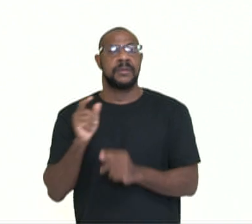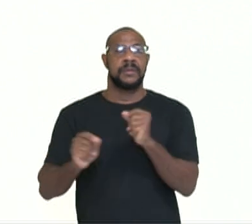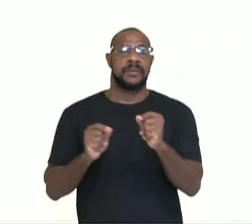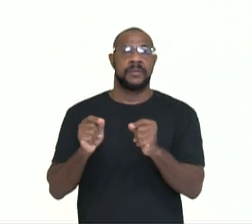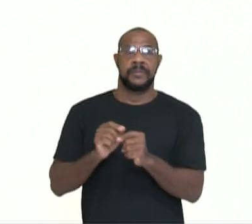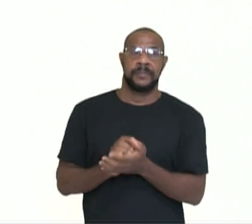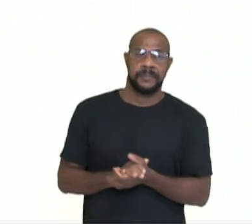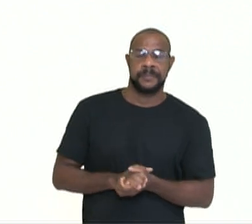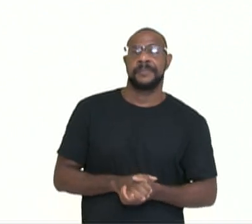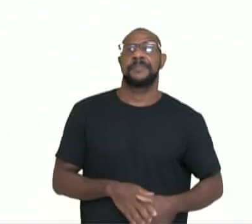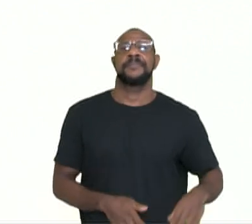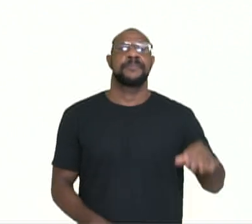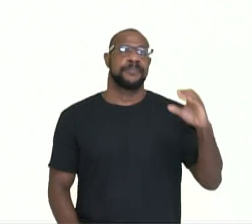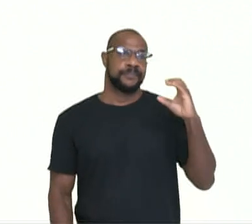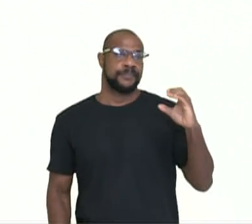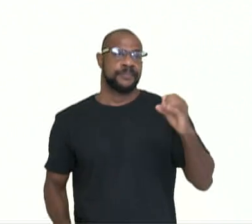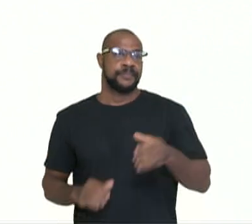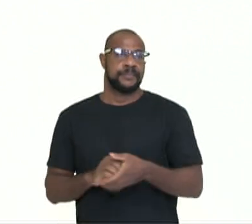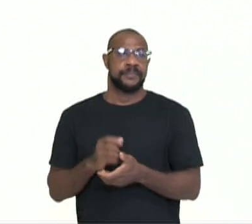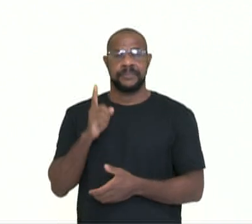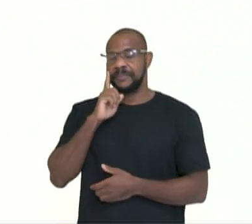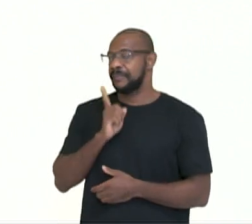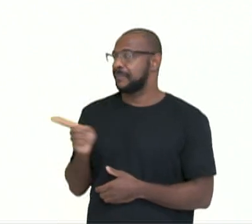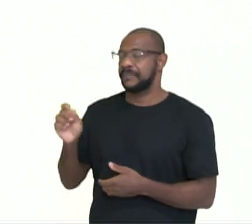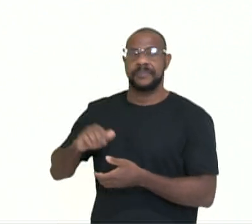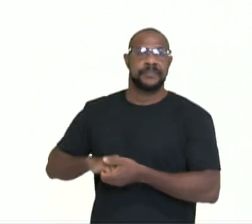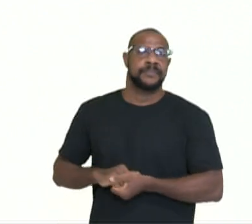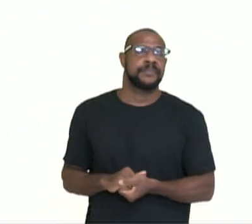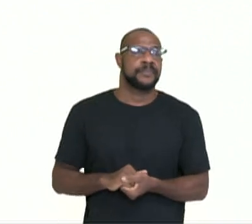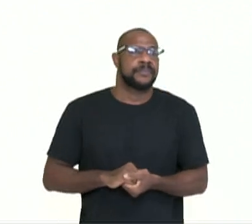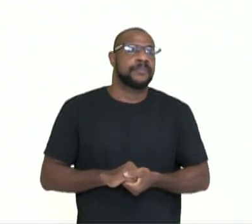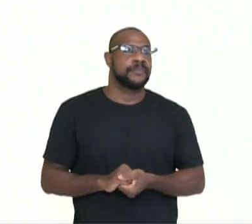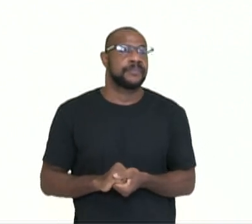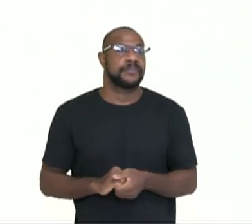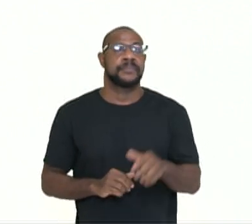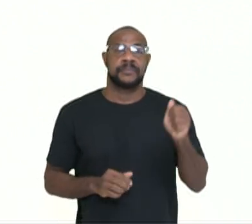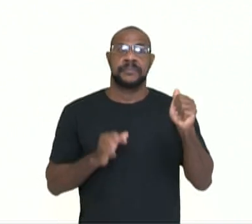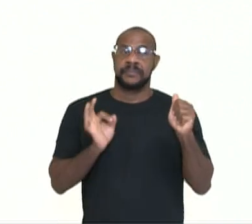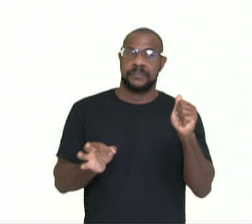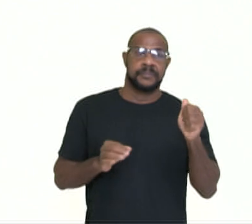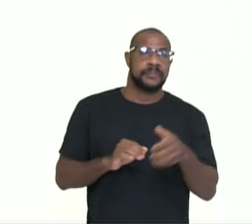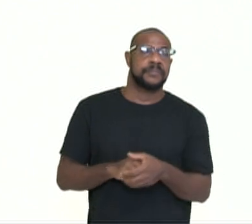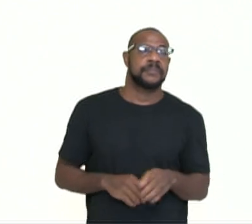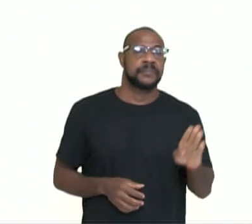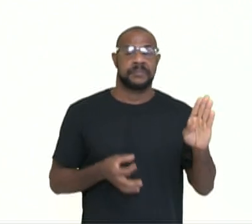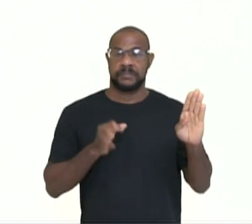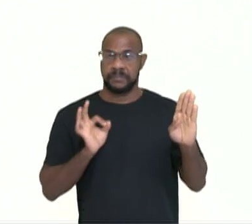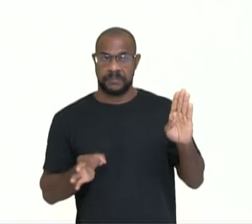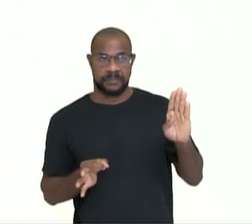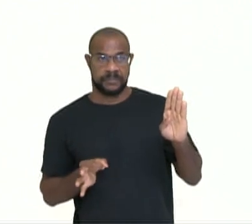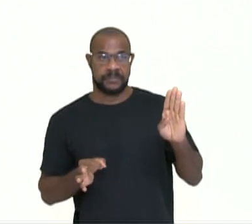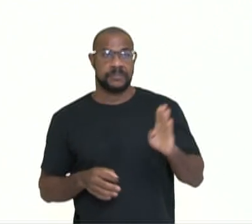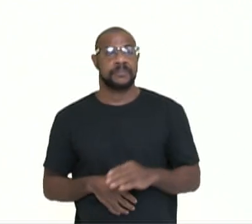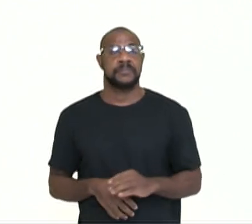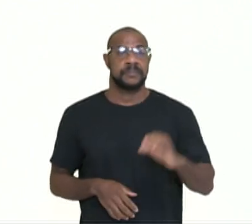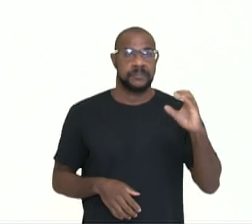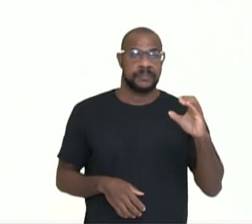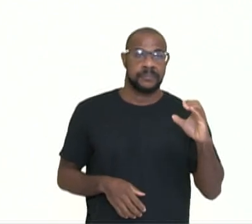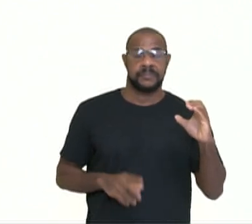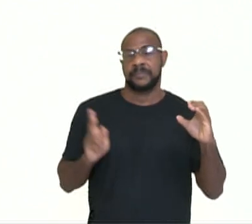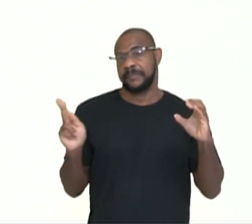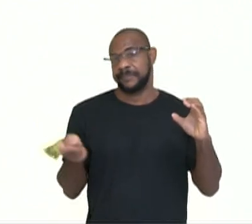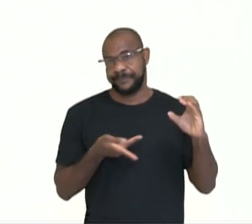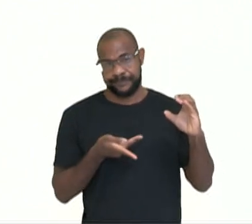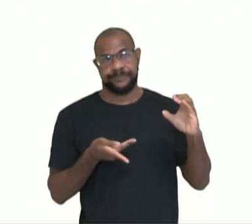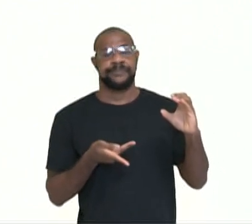alternativa C, né? Então, aqui, ó, a alternativa A está correta, a alternativa B correta e a letra C